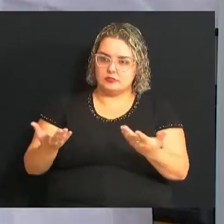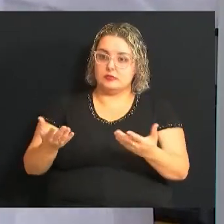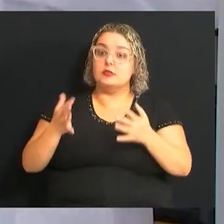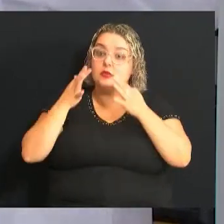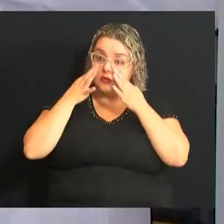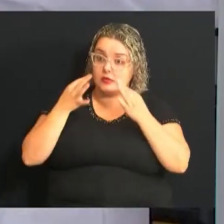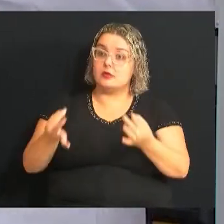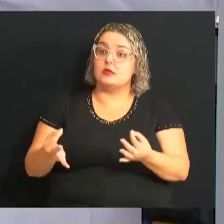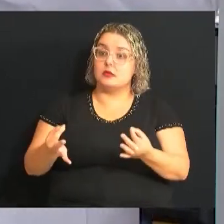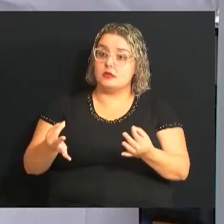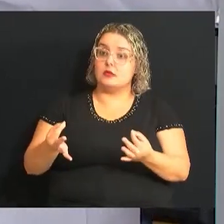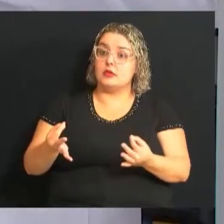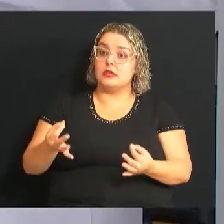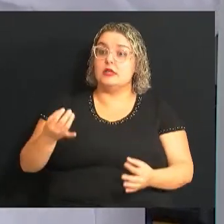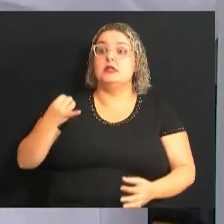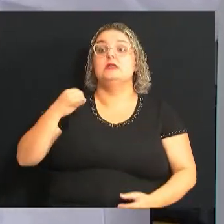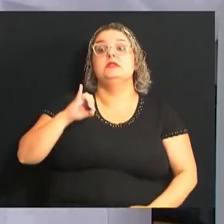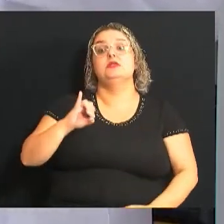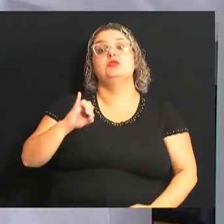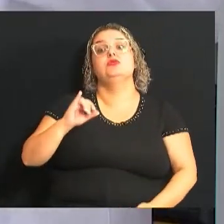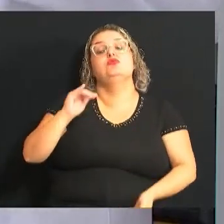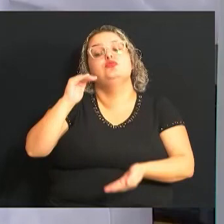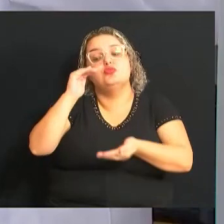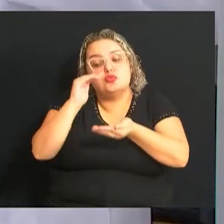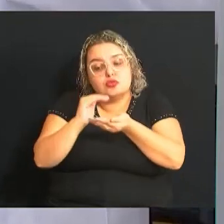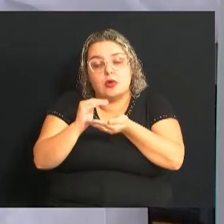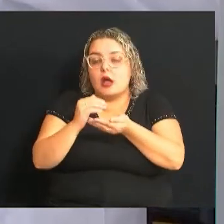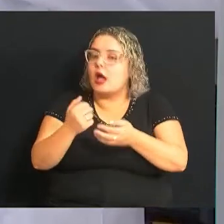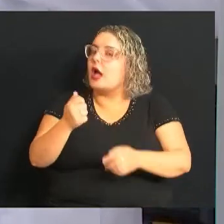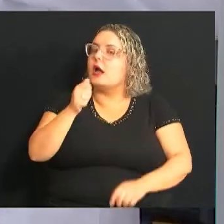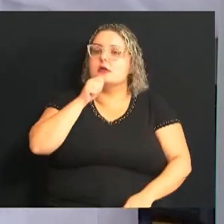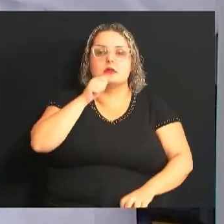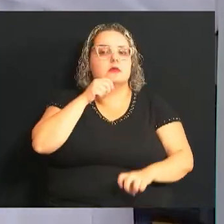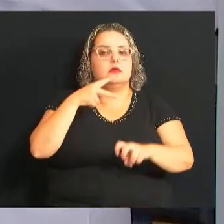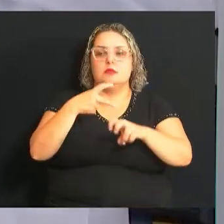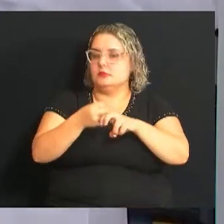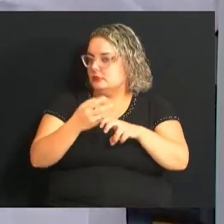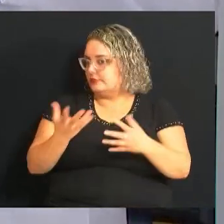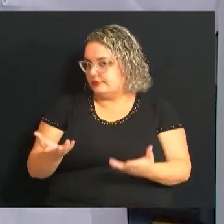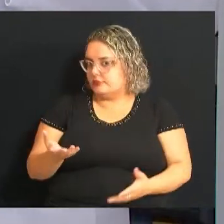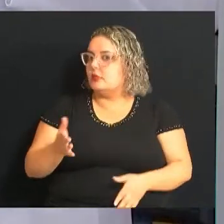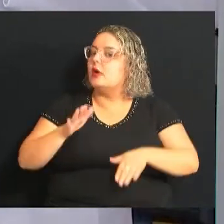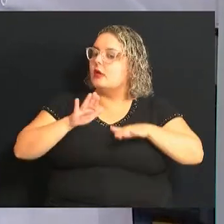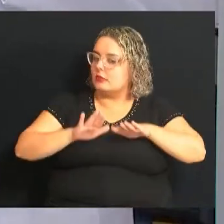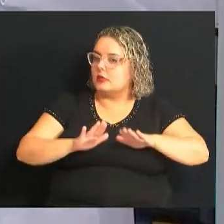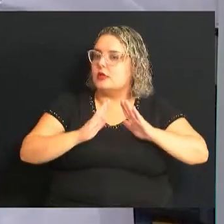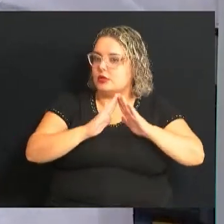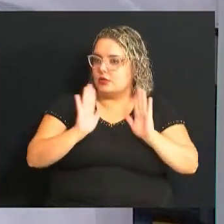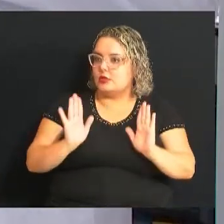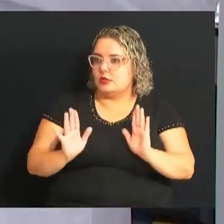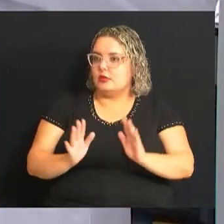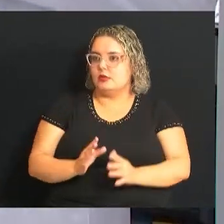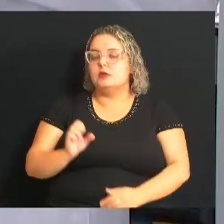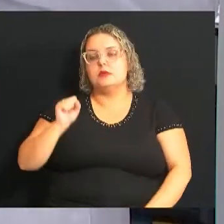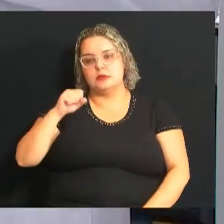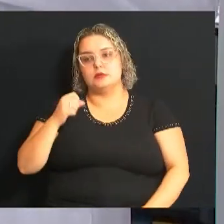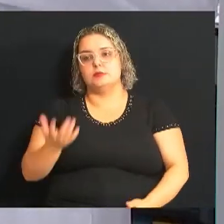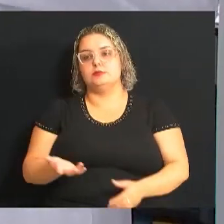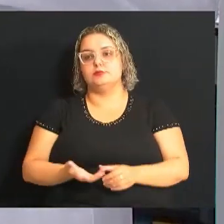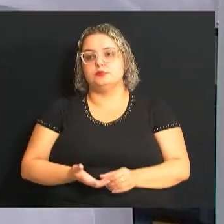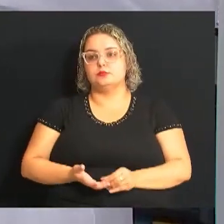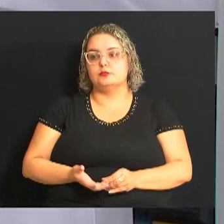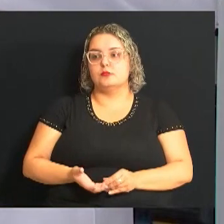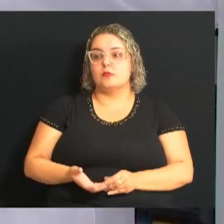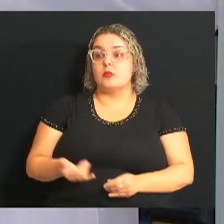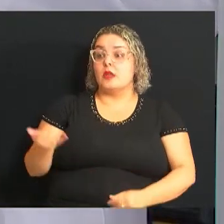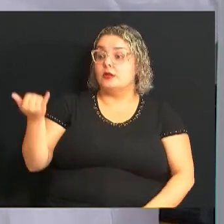nisso. Se seu filhotinho ainda não está todo protegido, né, com as vacinas, vamos deixar em casa por enquanto. Isso. E falando